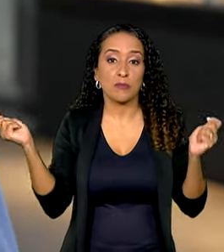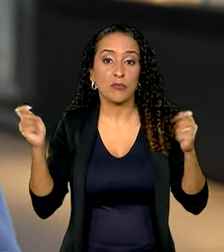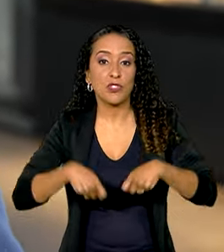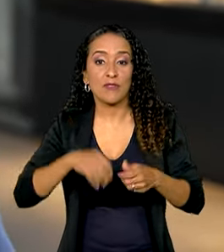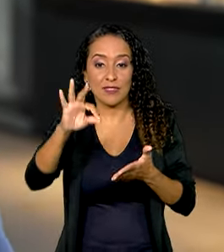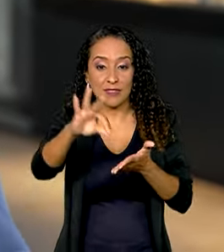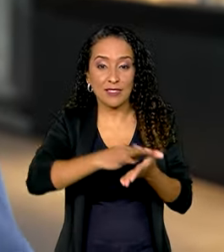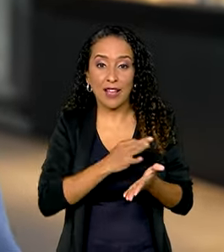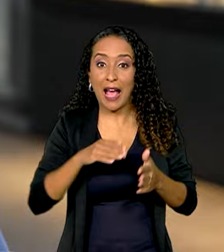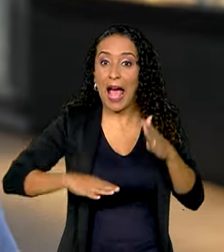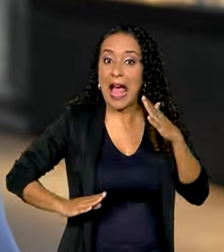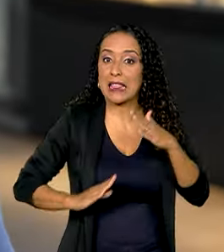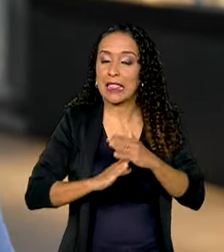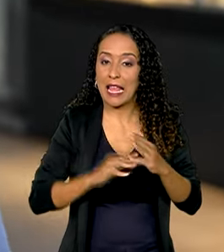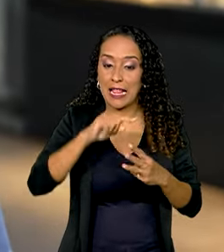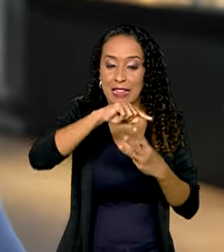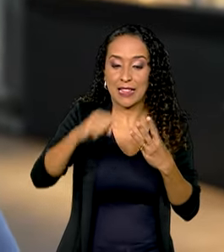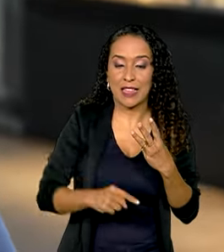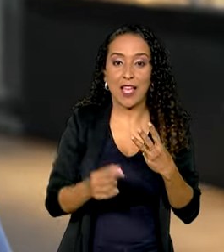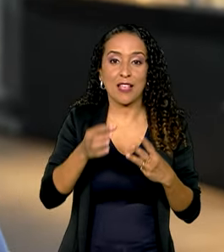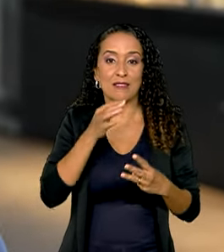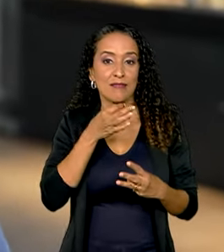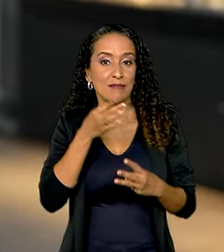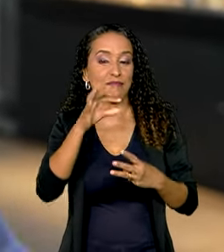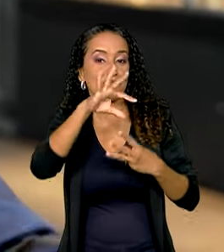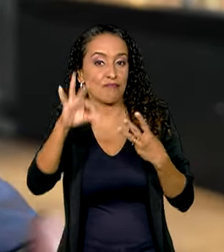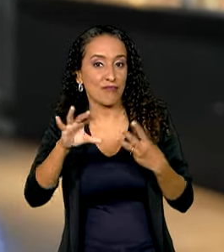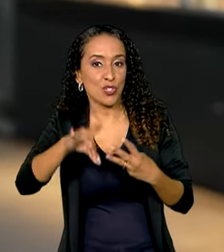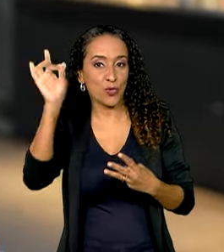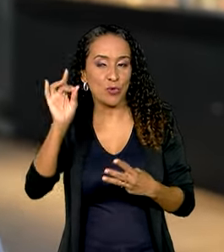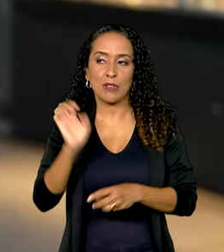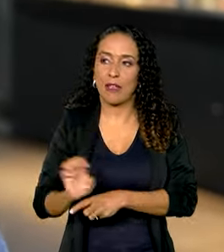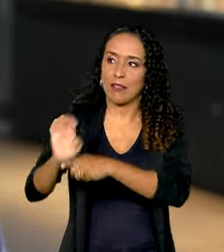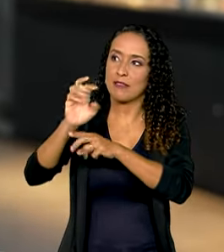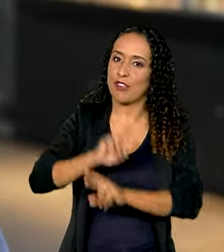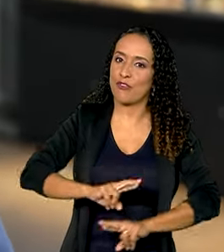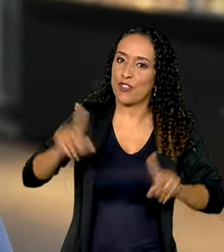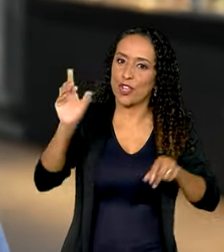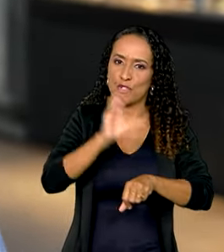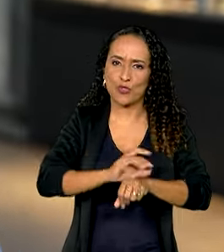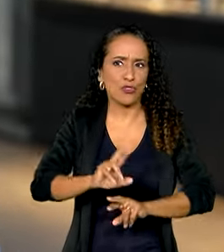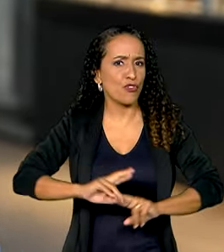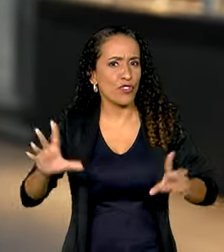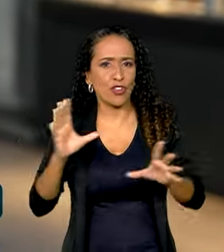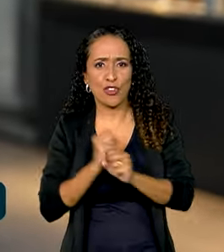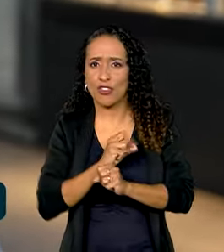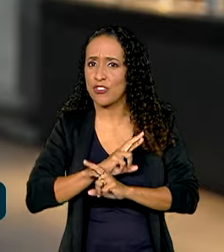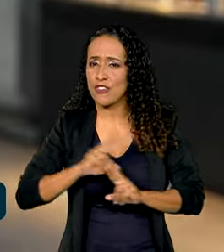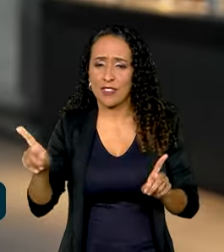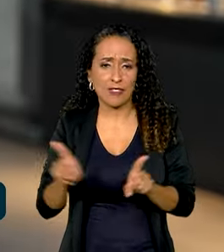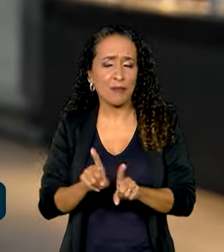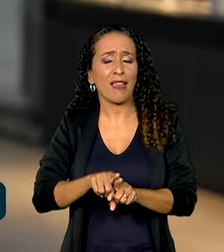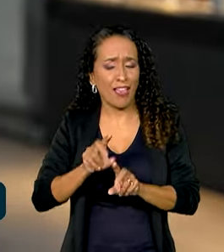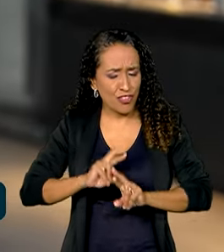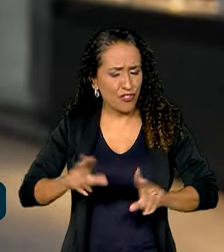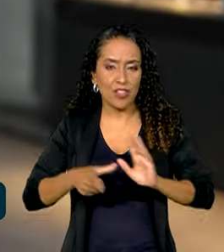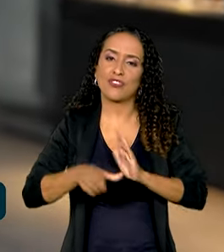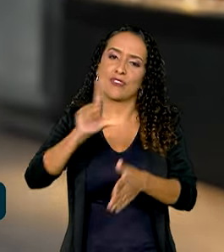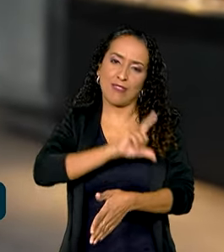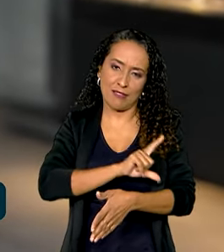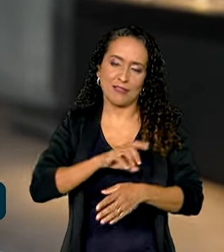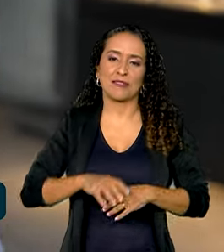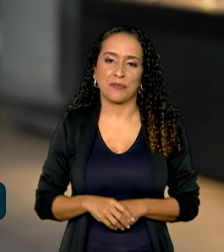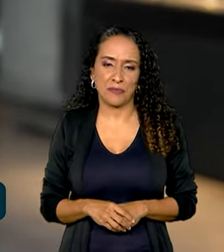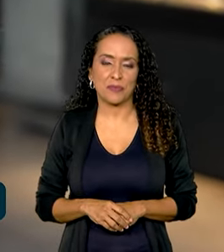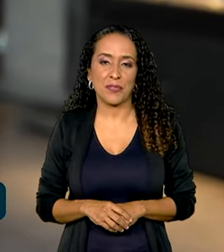de se inscrever em até 3 opções de cursos em estados diferentes, em cursos diferentes, com notas diferentes, que é muito diferente do que tinha no FIES até